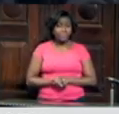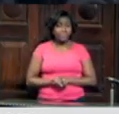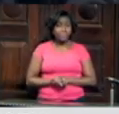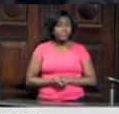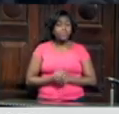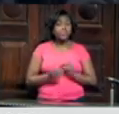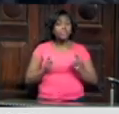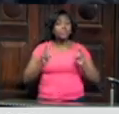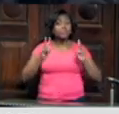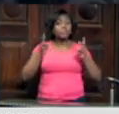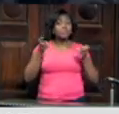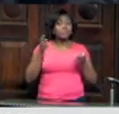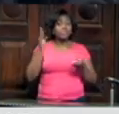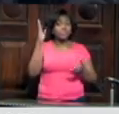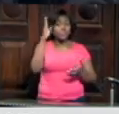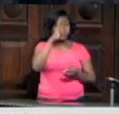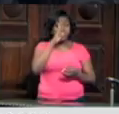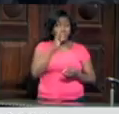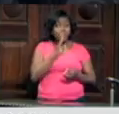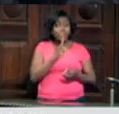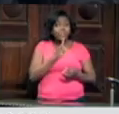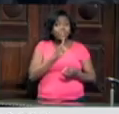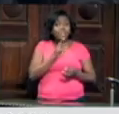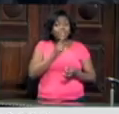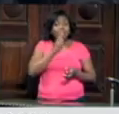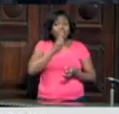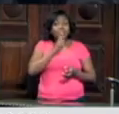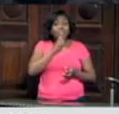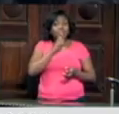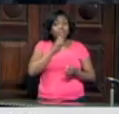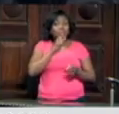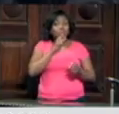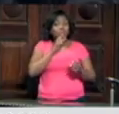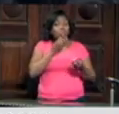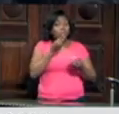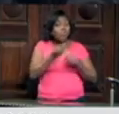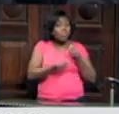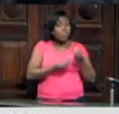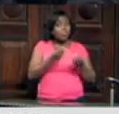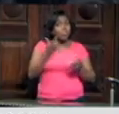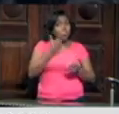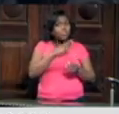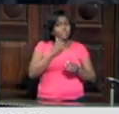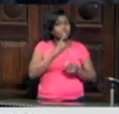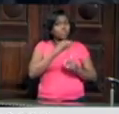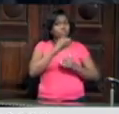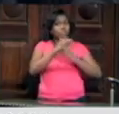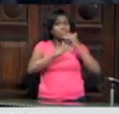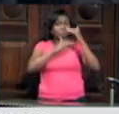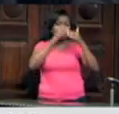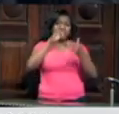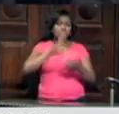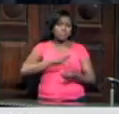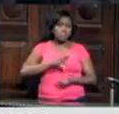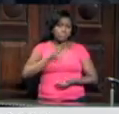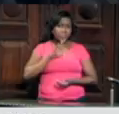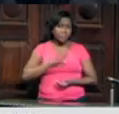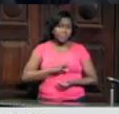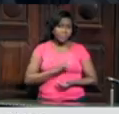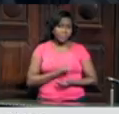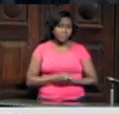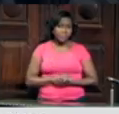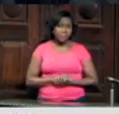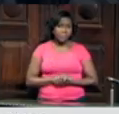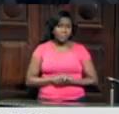sobre o Brasil, sei o quanto no Brasil se apreciam os escritores portugueses, escritores que eu tenho no meu coração, sobretudo